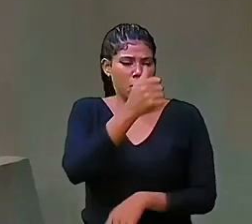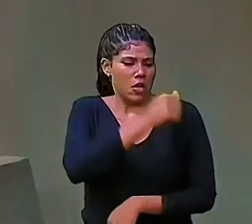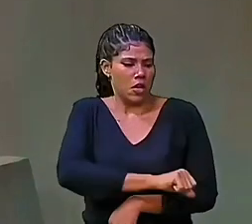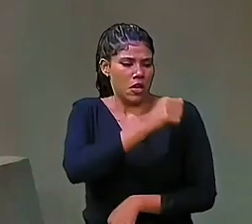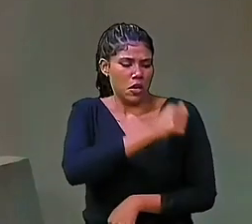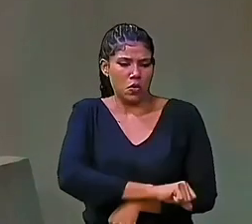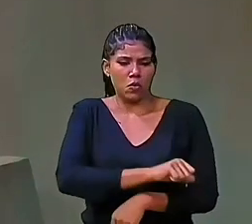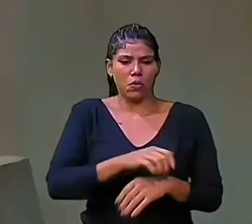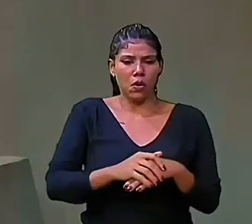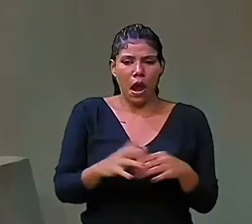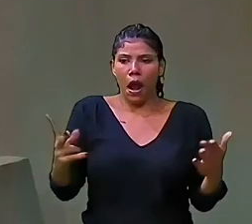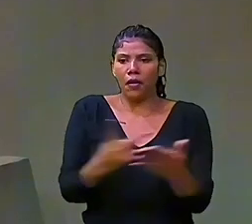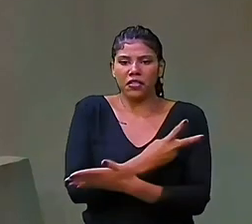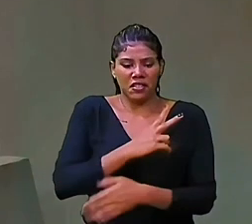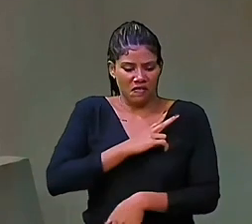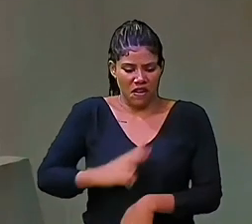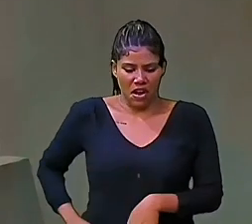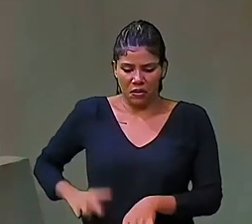Janeiro,